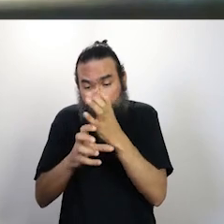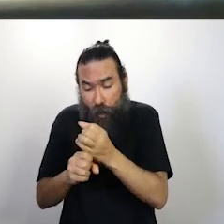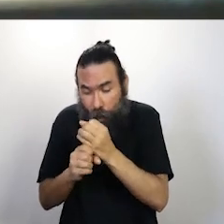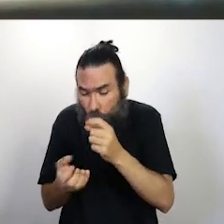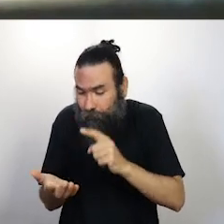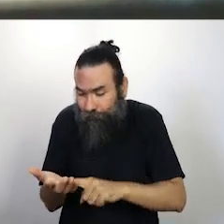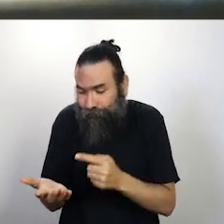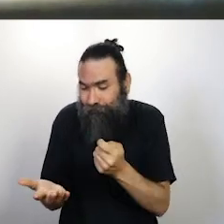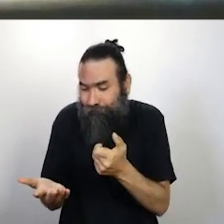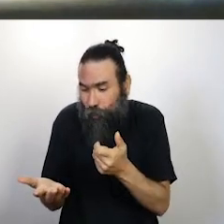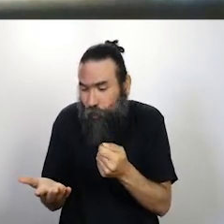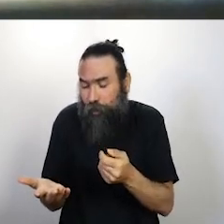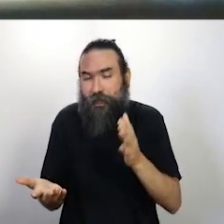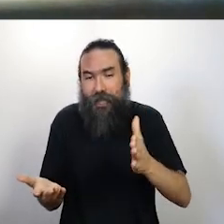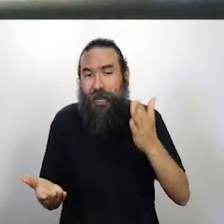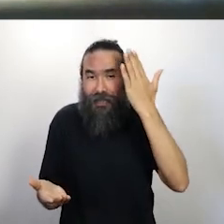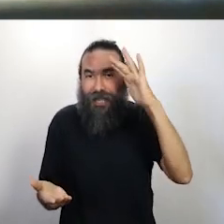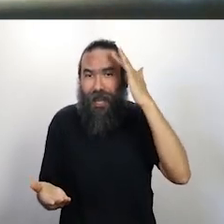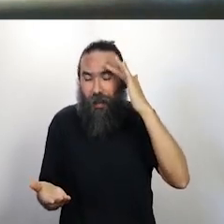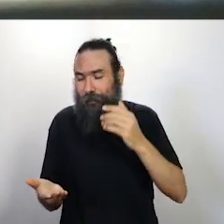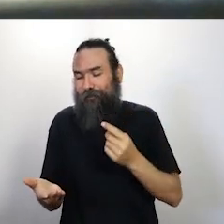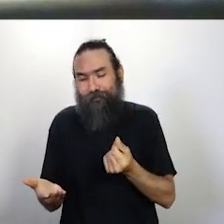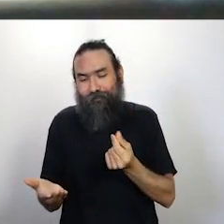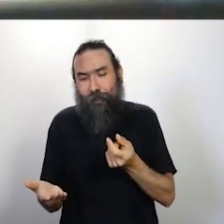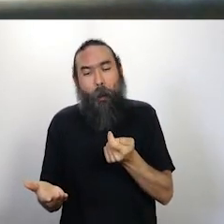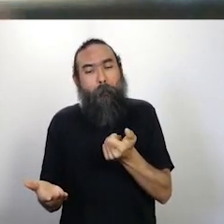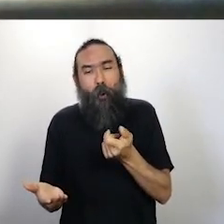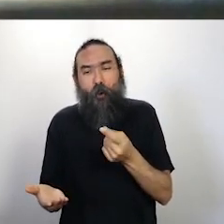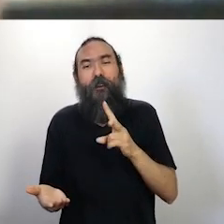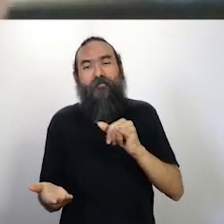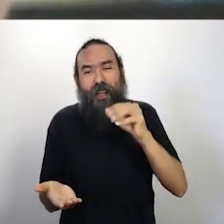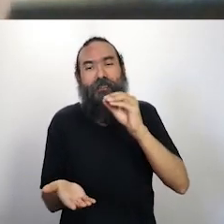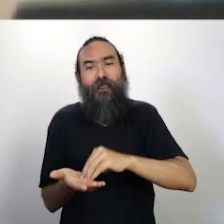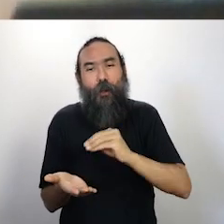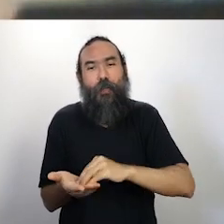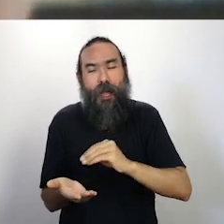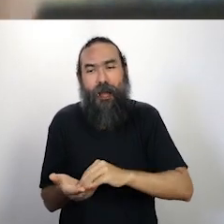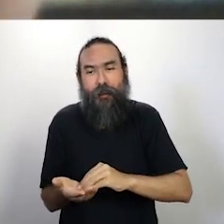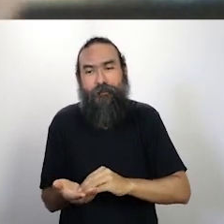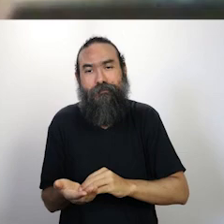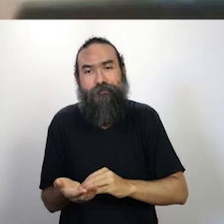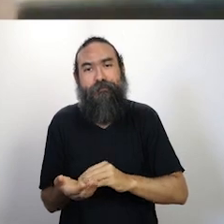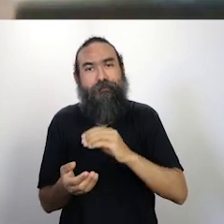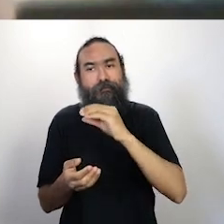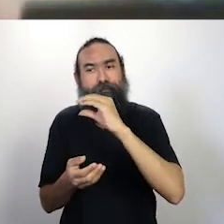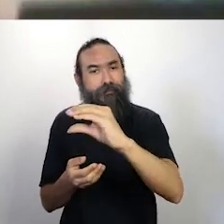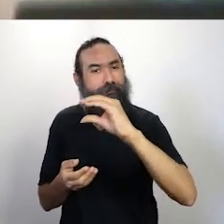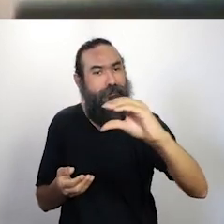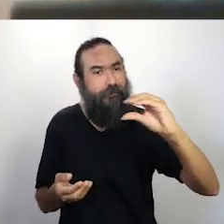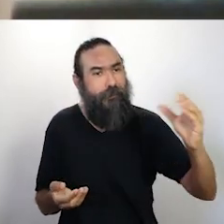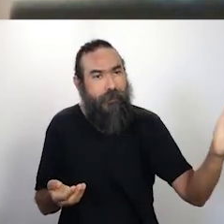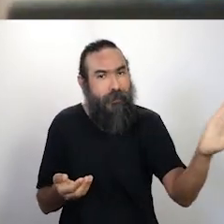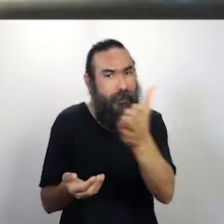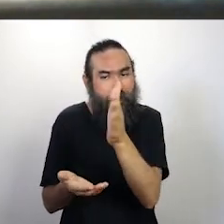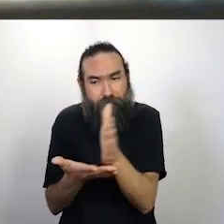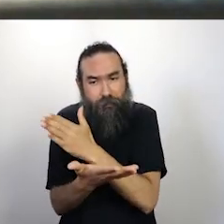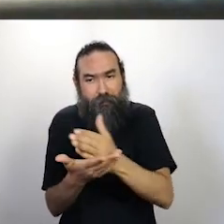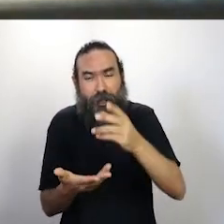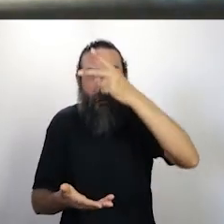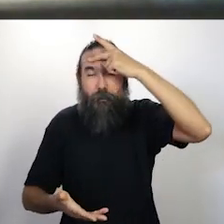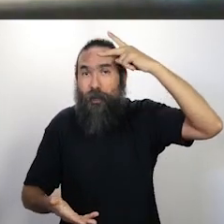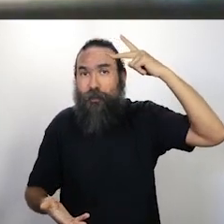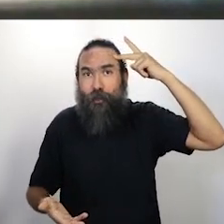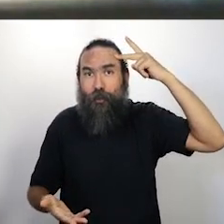para o inciso terceiro que seria para atender aquelas pessoas que não tem que